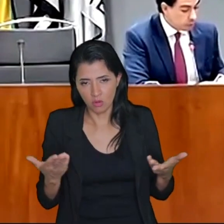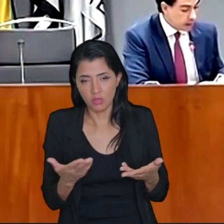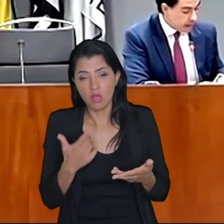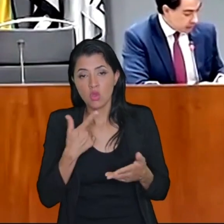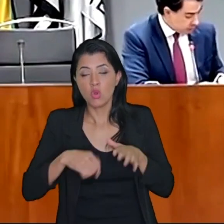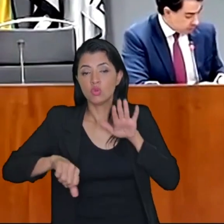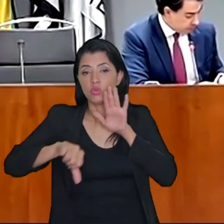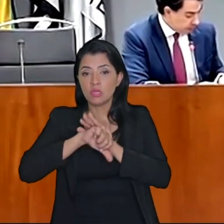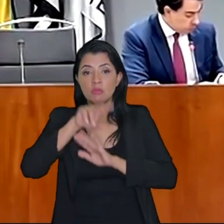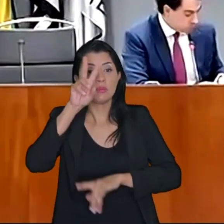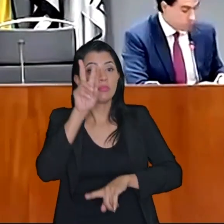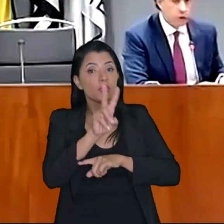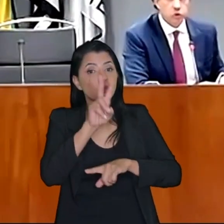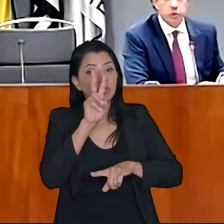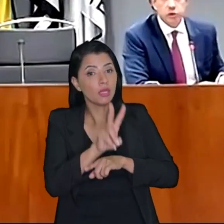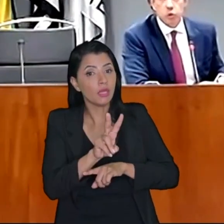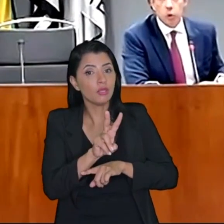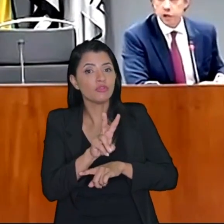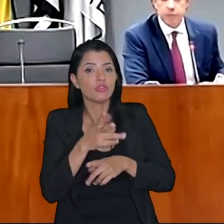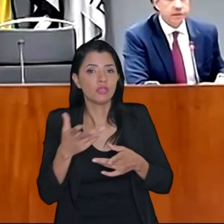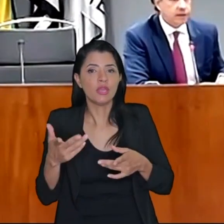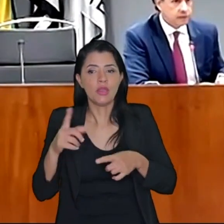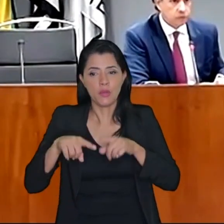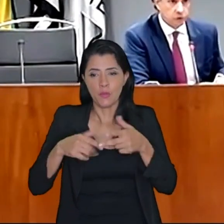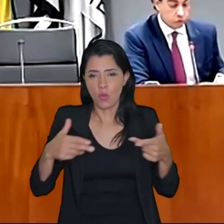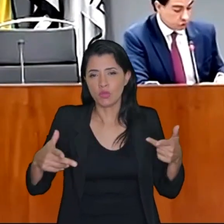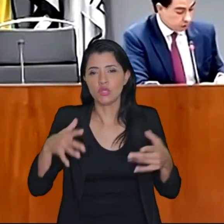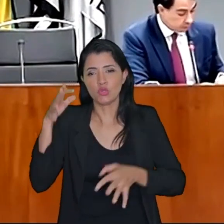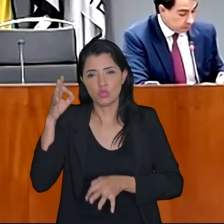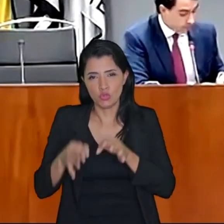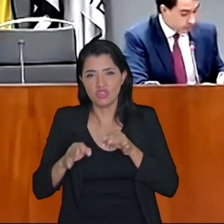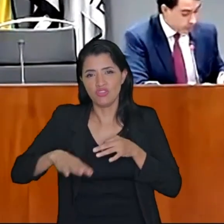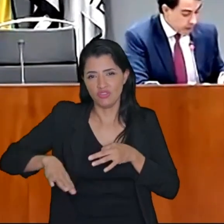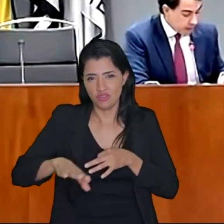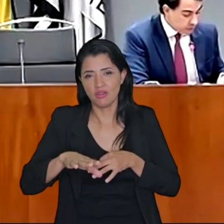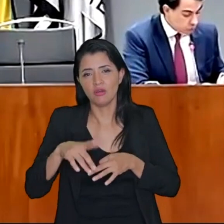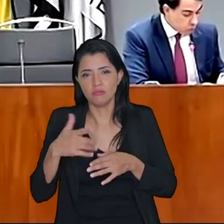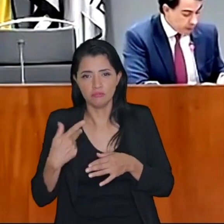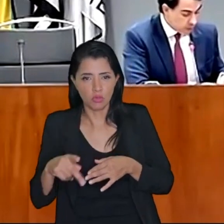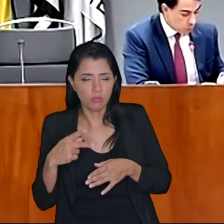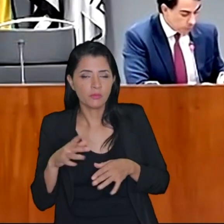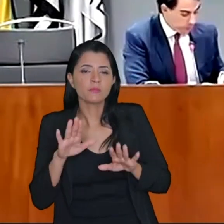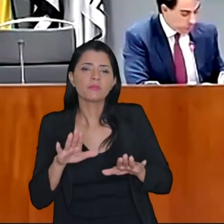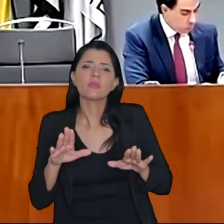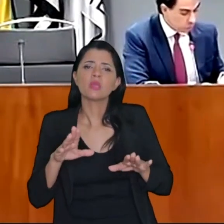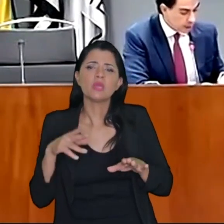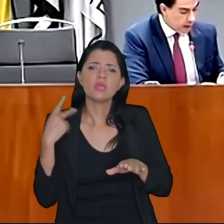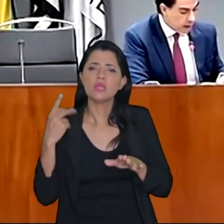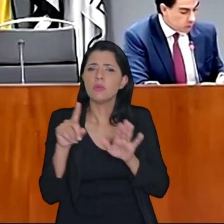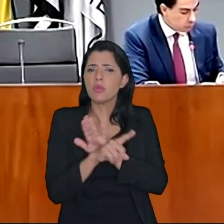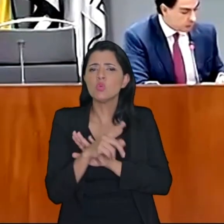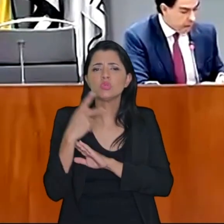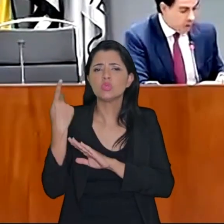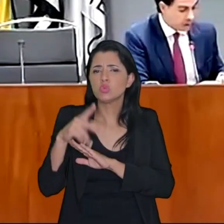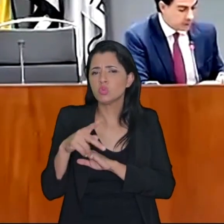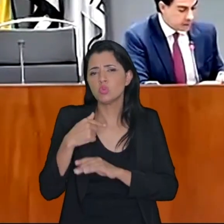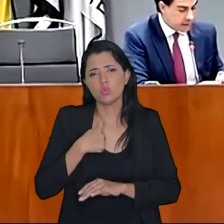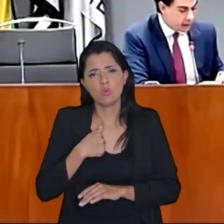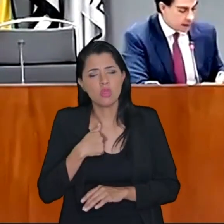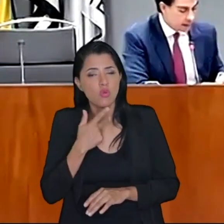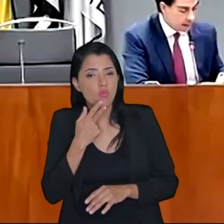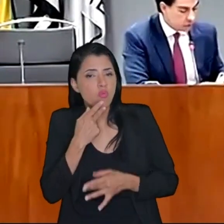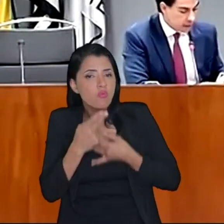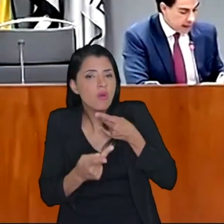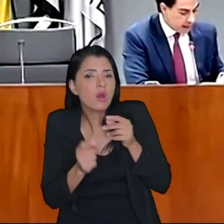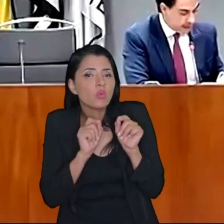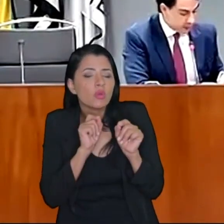crime que protege, enquanto bem jurídico, a administração da justiça. E sobre a sua pergunta, eu tenho a